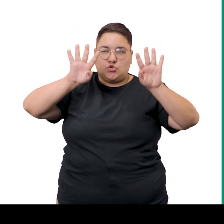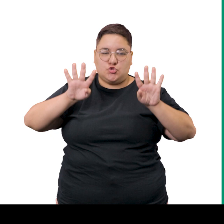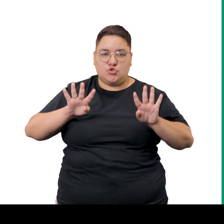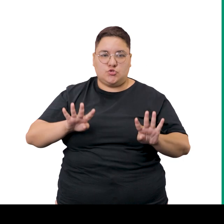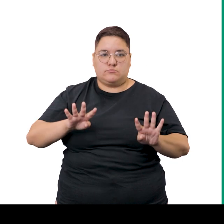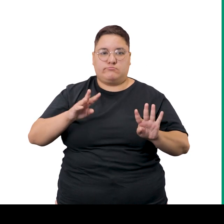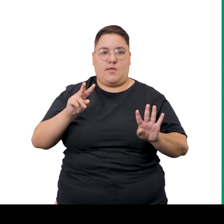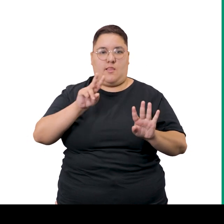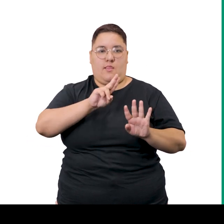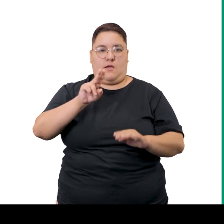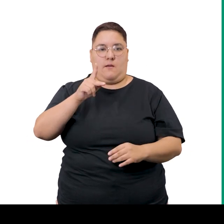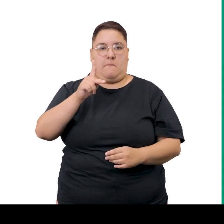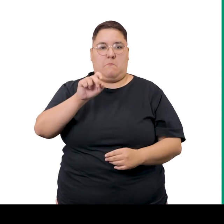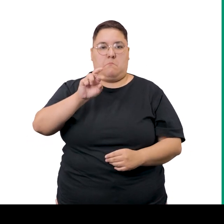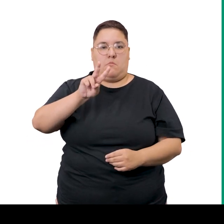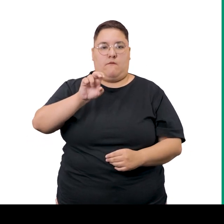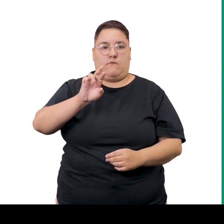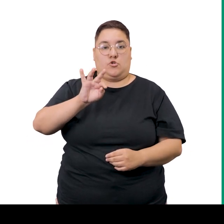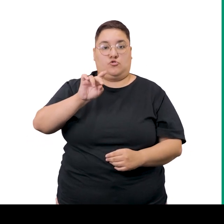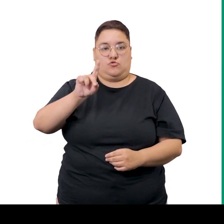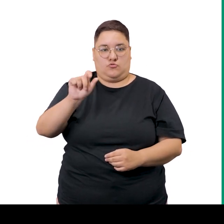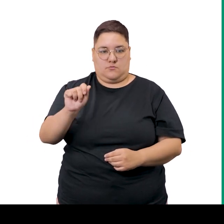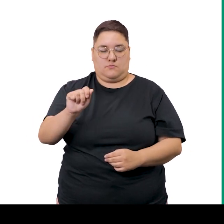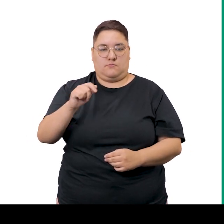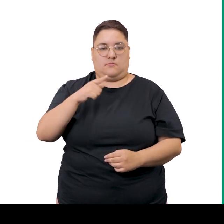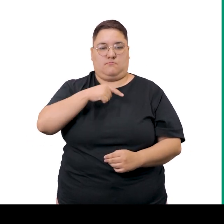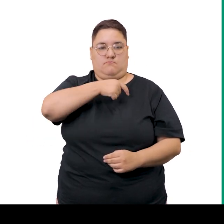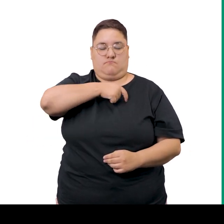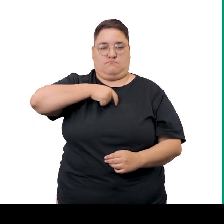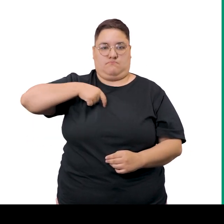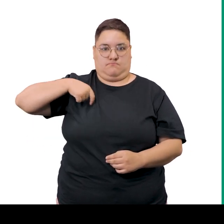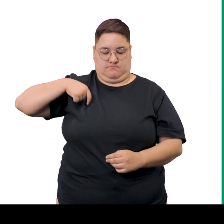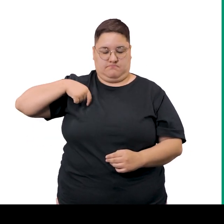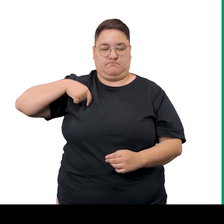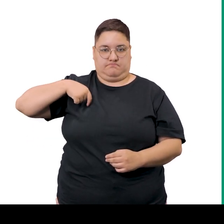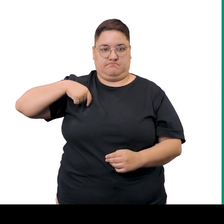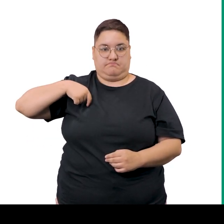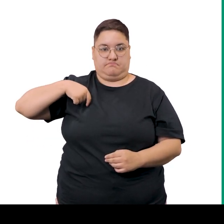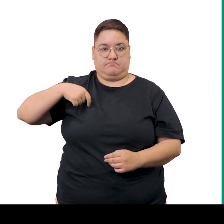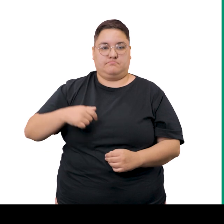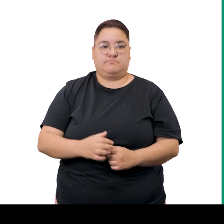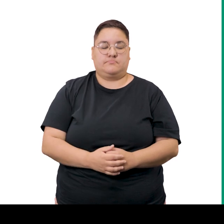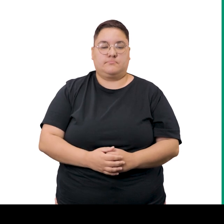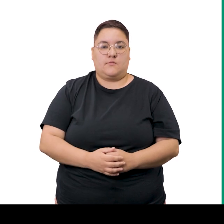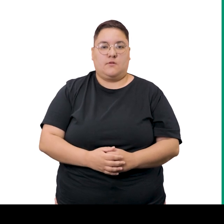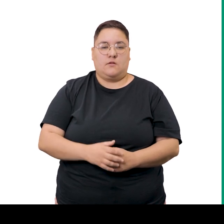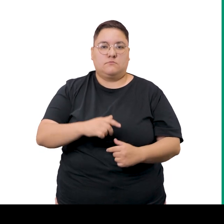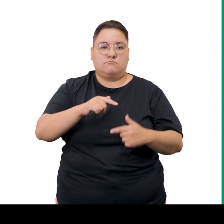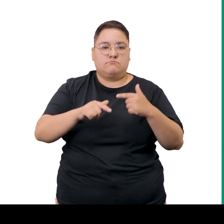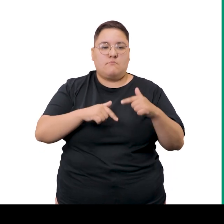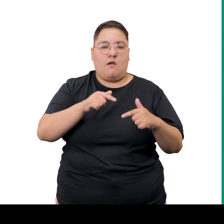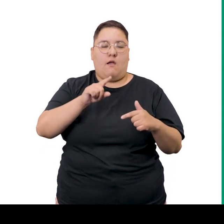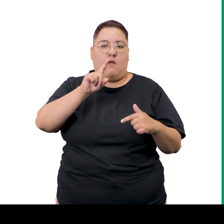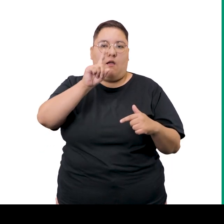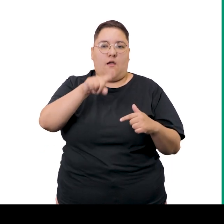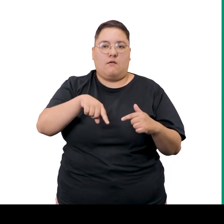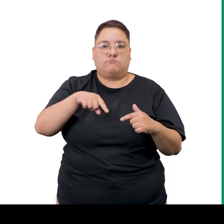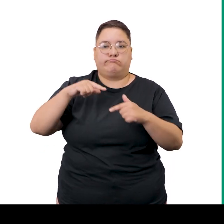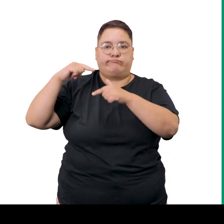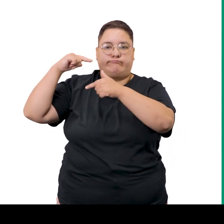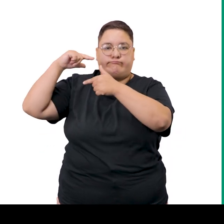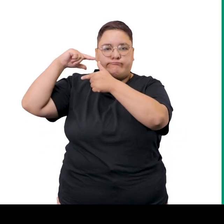Pervert, inscrito até hoje em seu colo. O trabalho foi uma espécie de reação